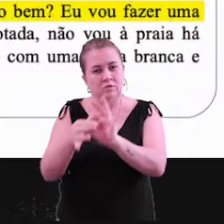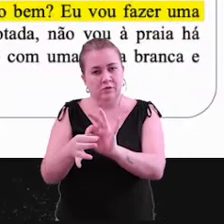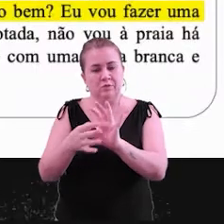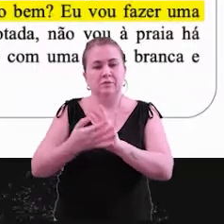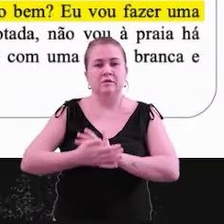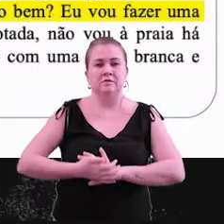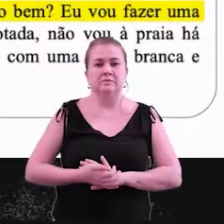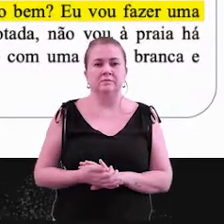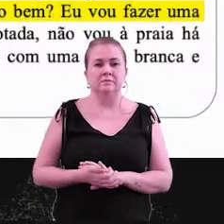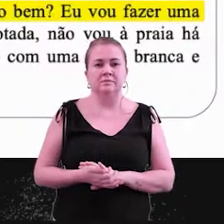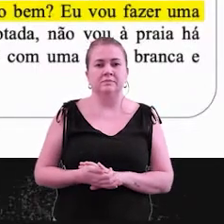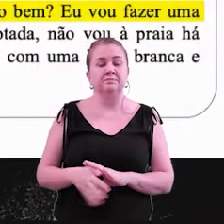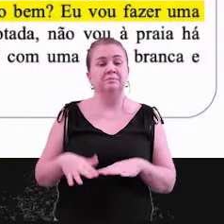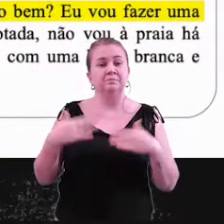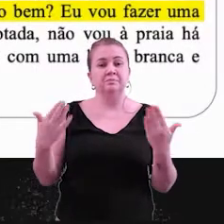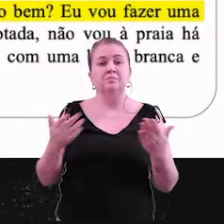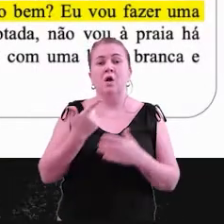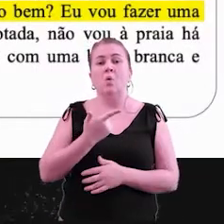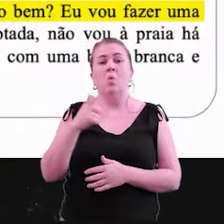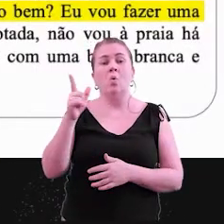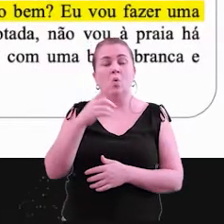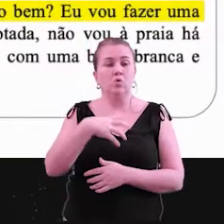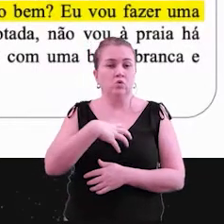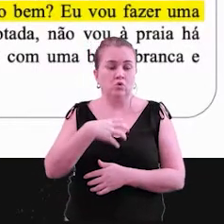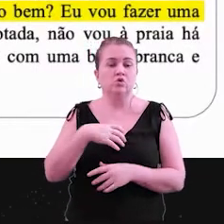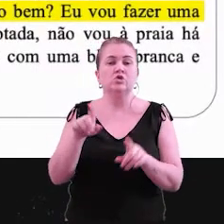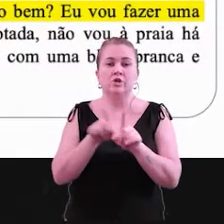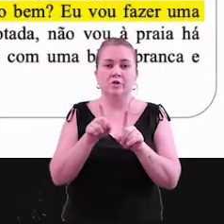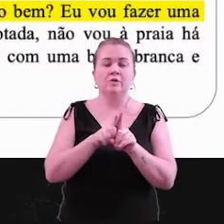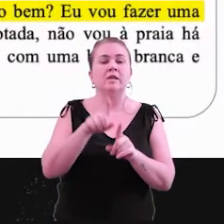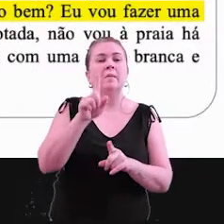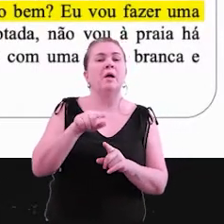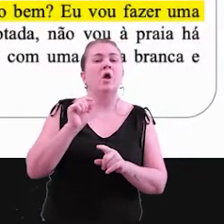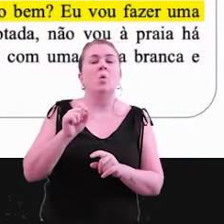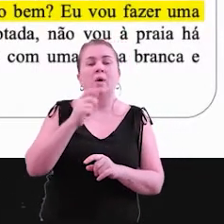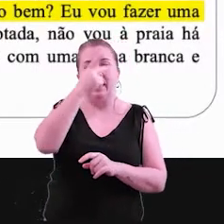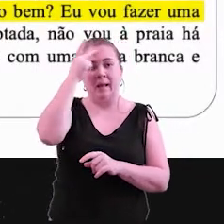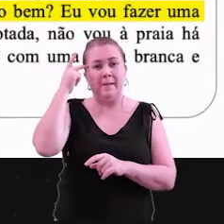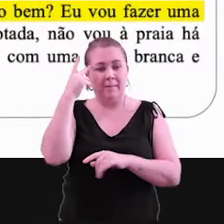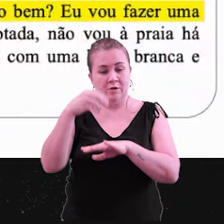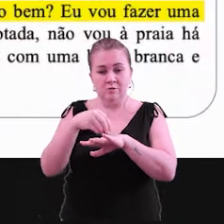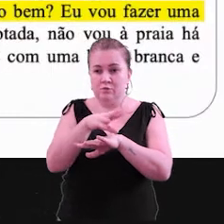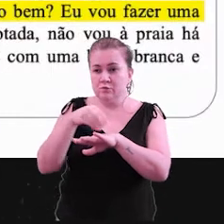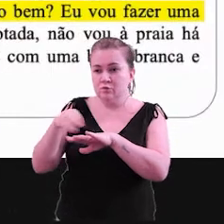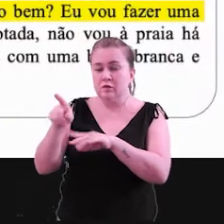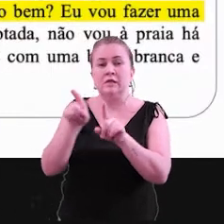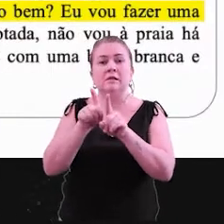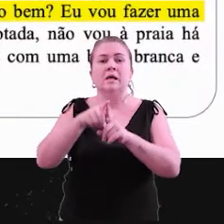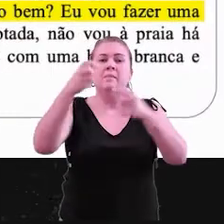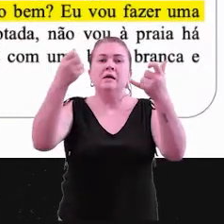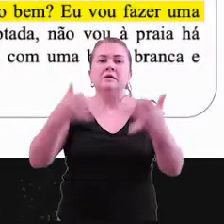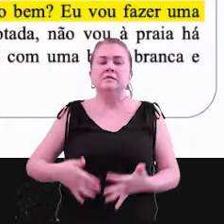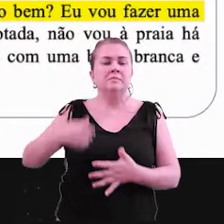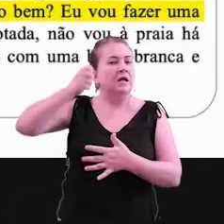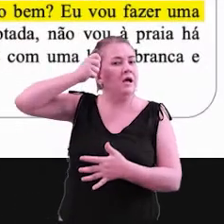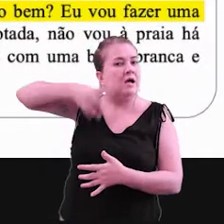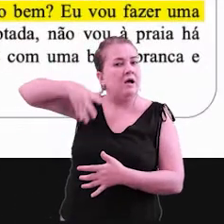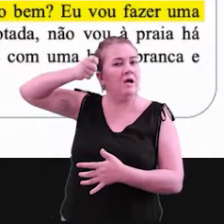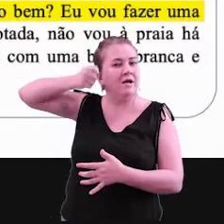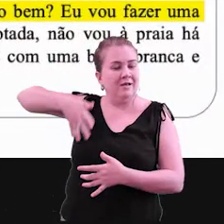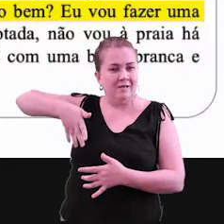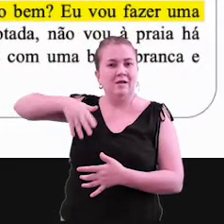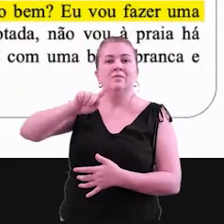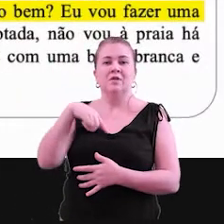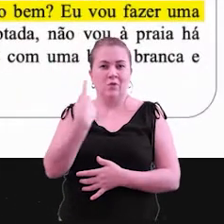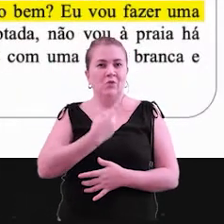própria mediadora se audiodescrever, uma ação que a gente fez aqui no início das falas. Então, a gente quer deixar a